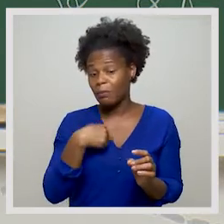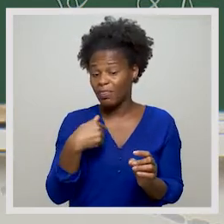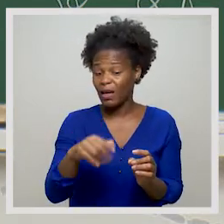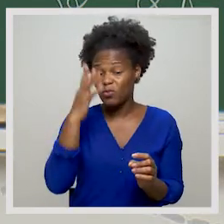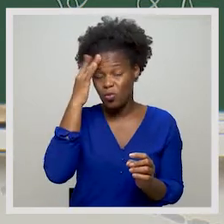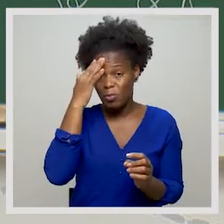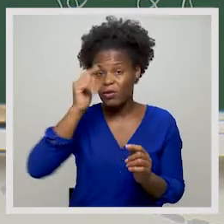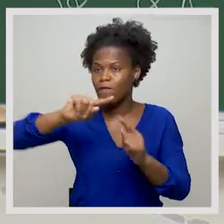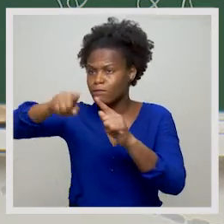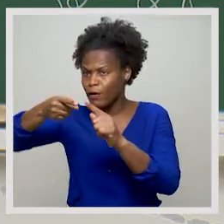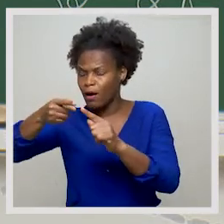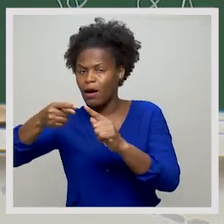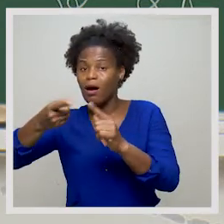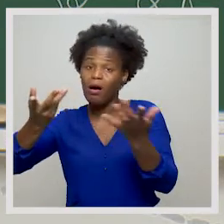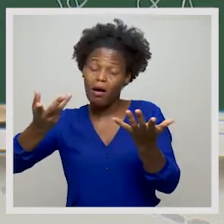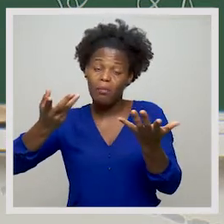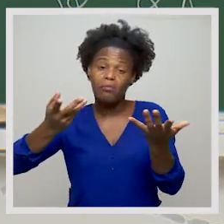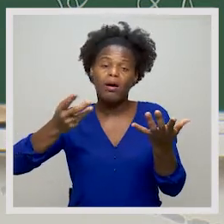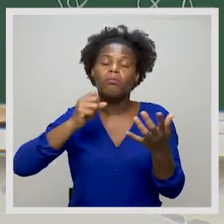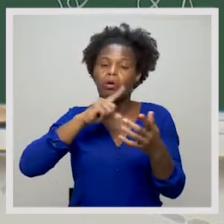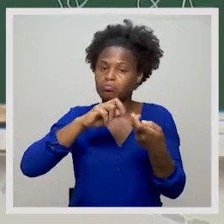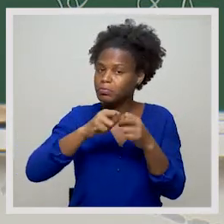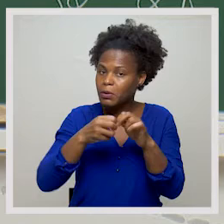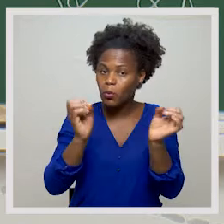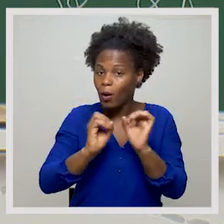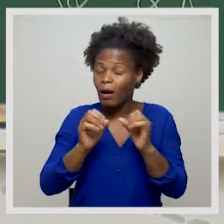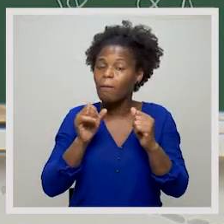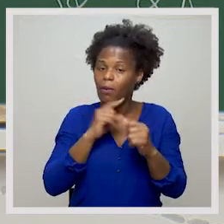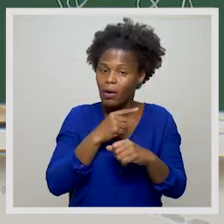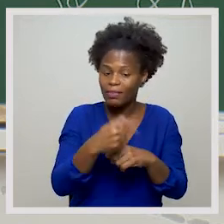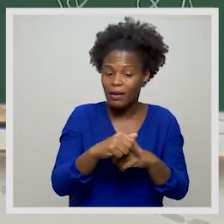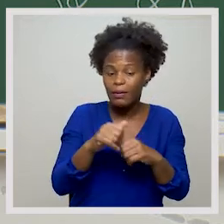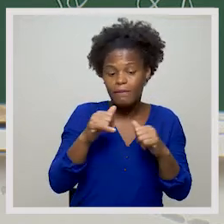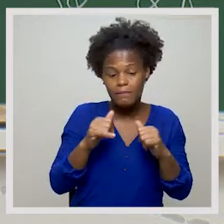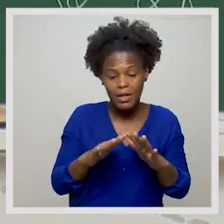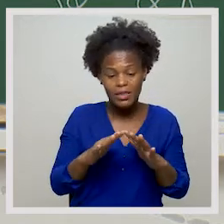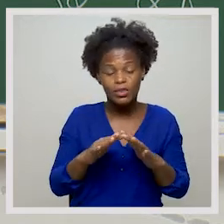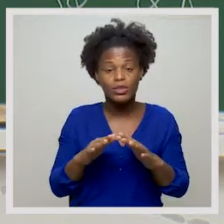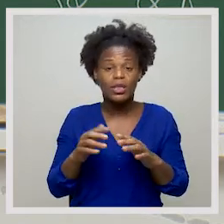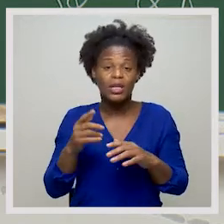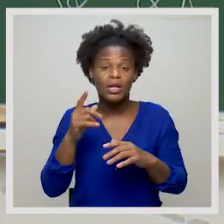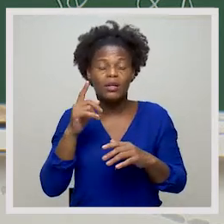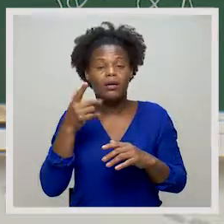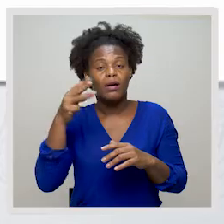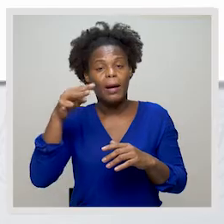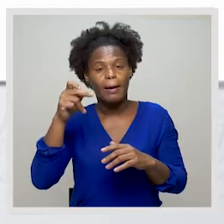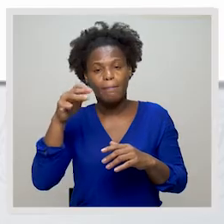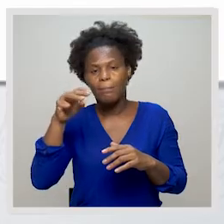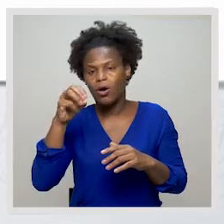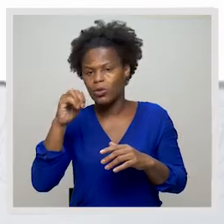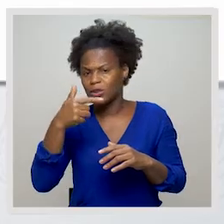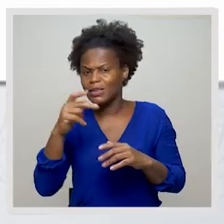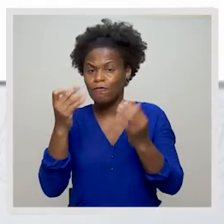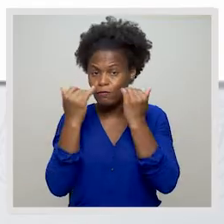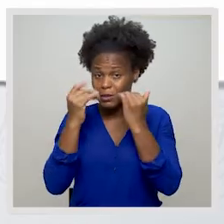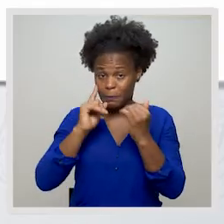números decimais na minha amostra, não teria problema, eu usaria o número 4,8, mas porque a minha amostra só